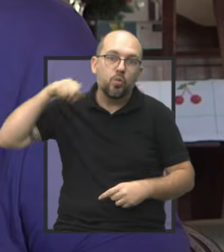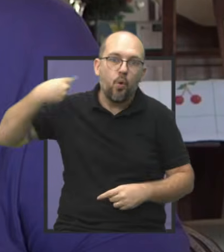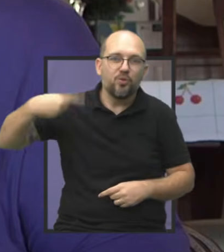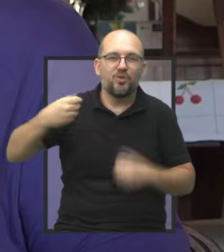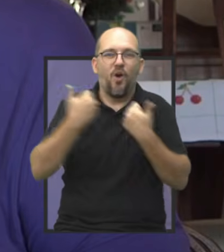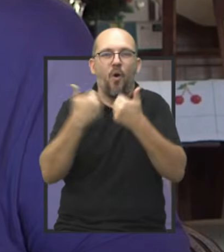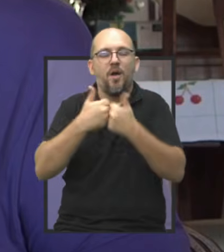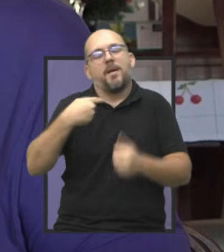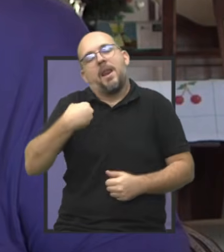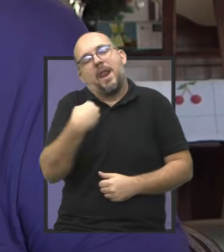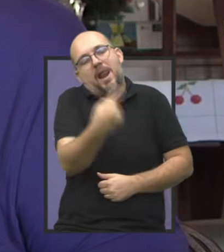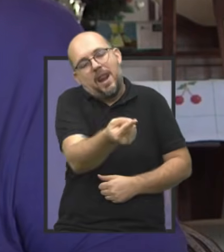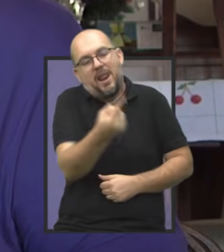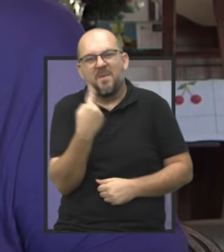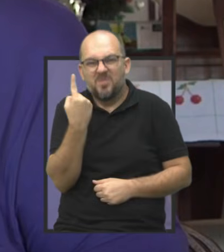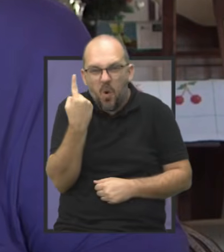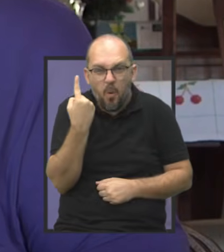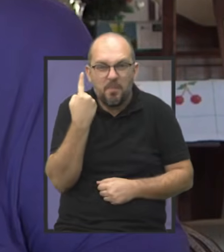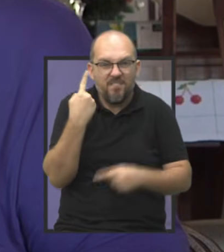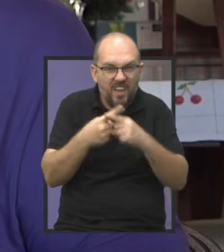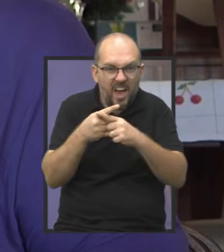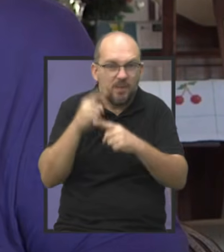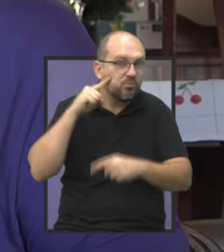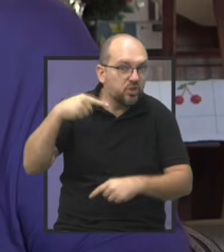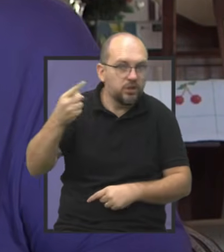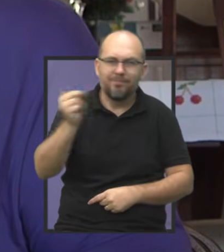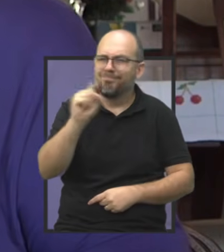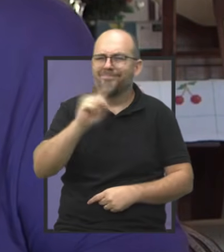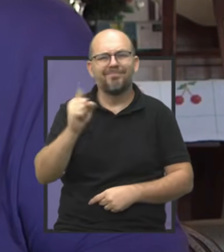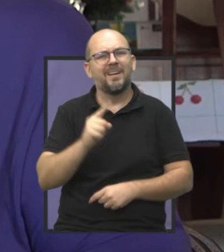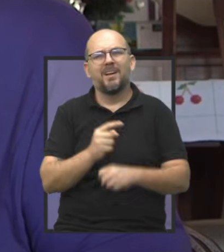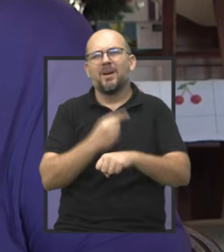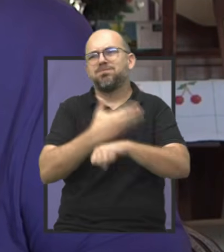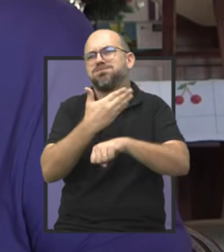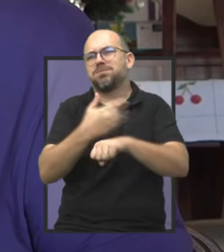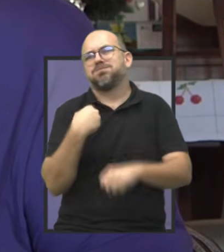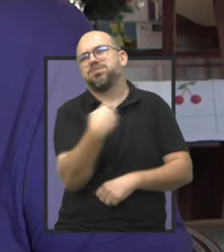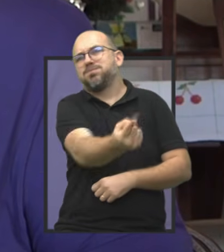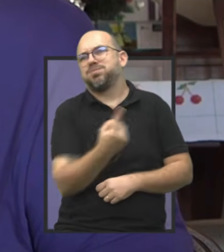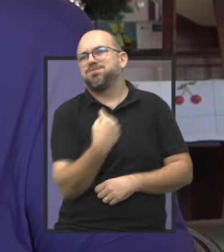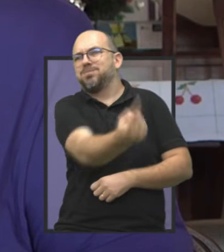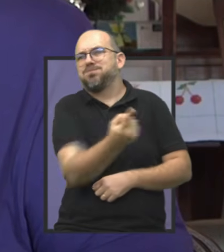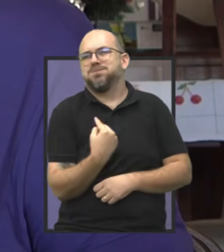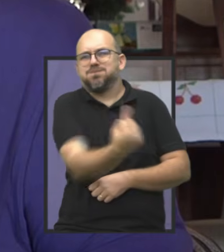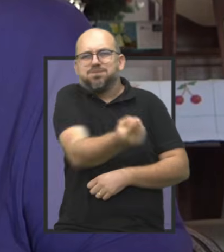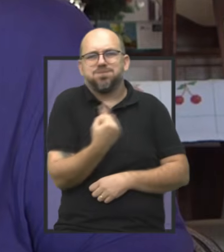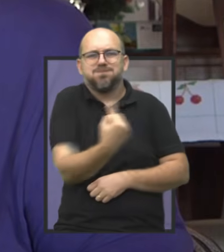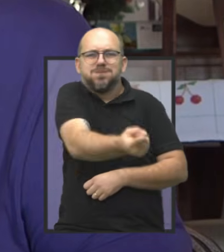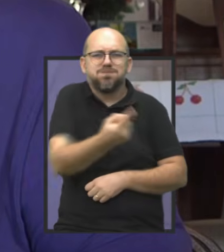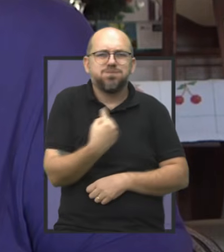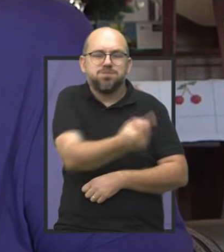usava diariamente, não só uma vez, mas várias vezes no dia, e também